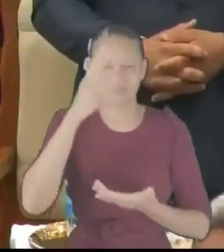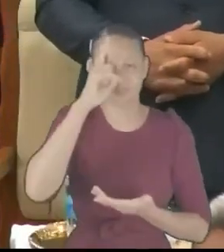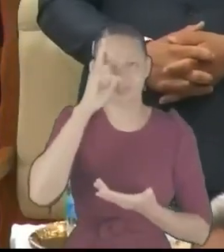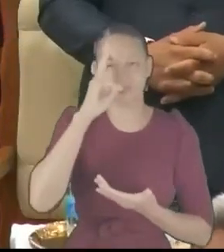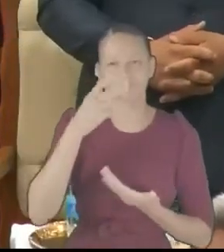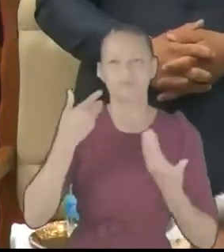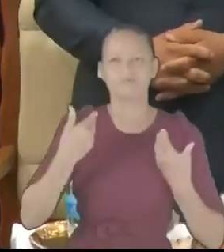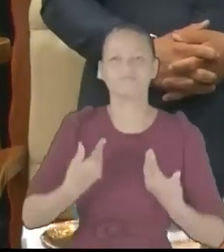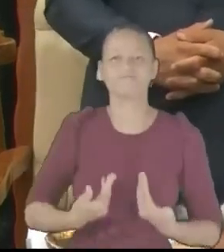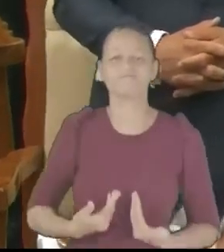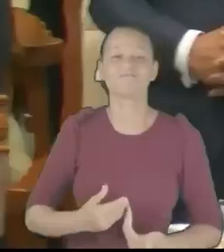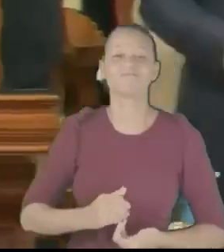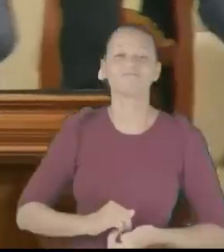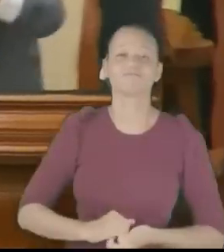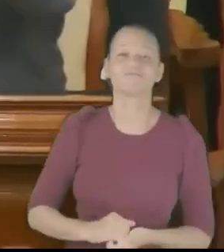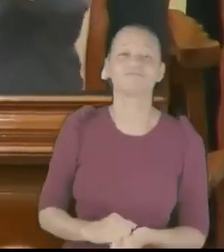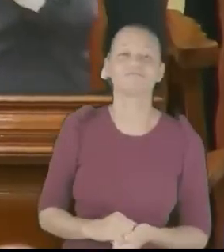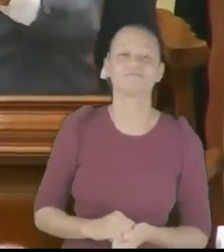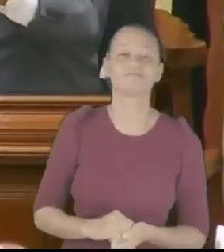Glória a